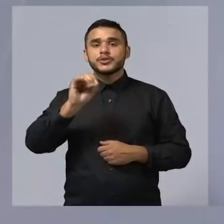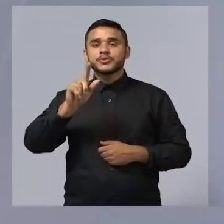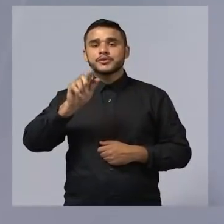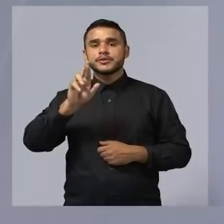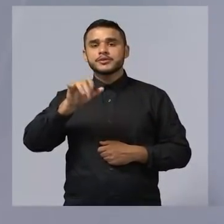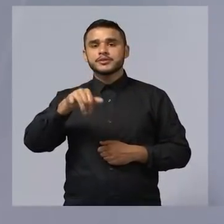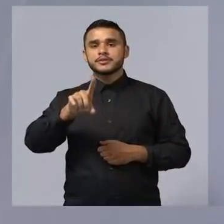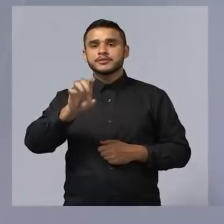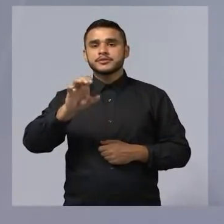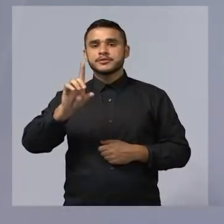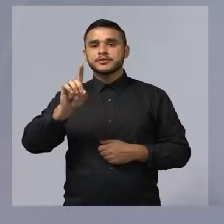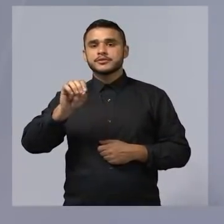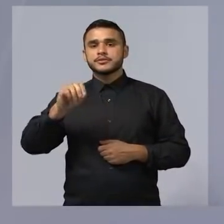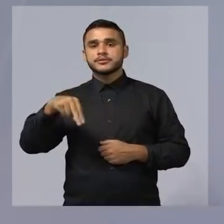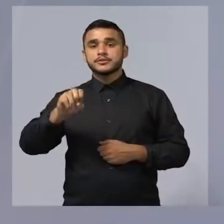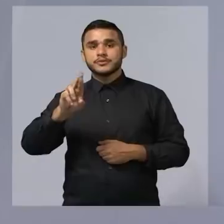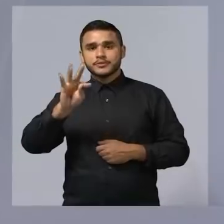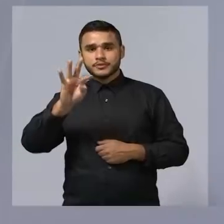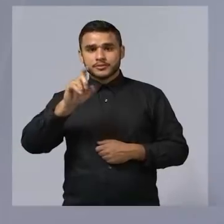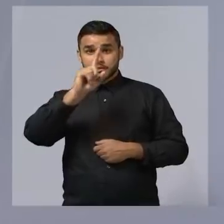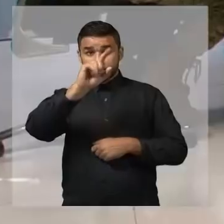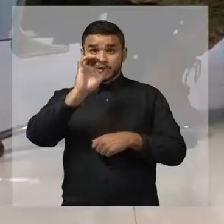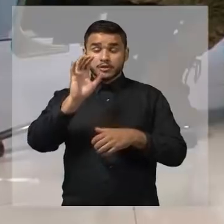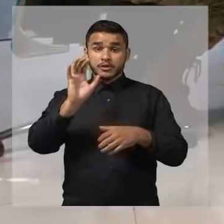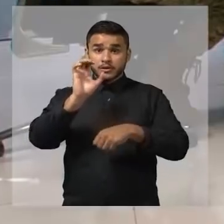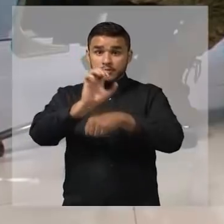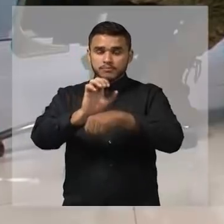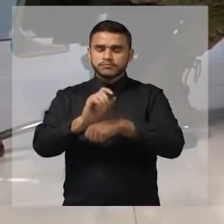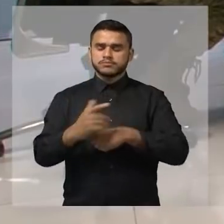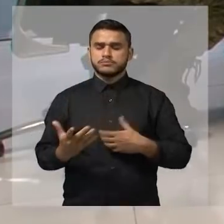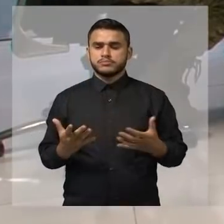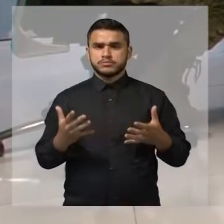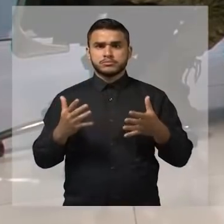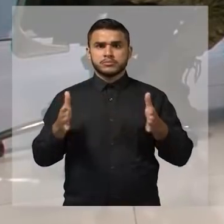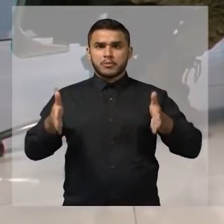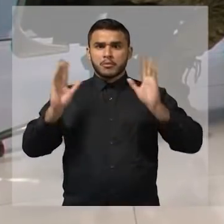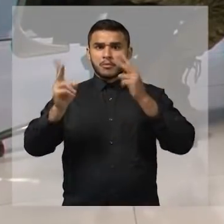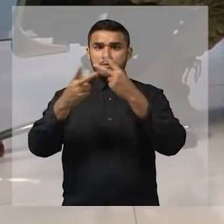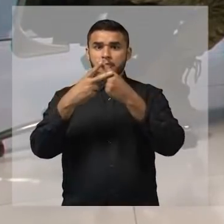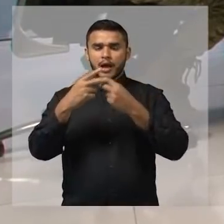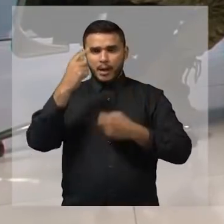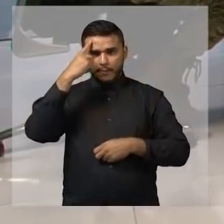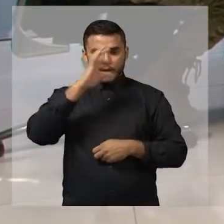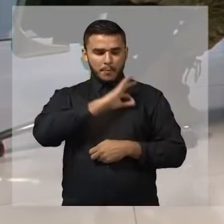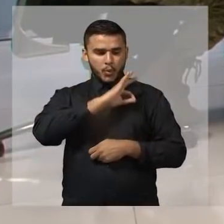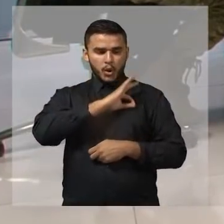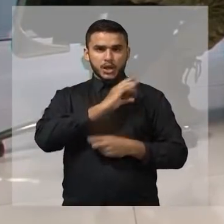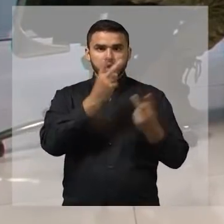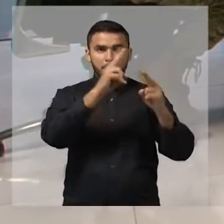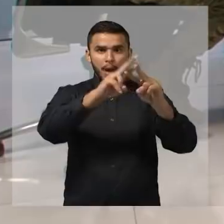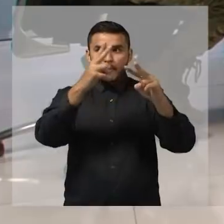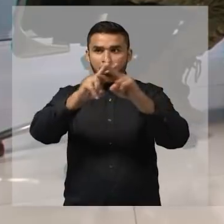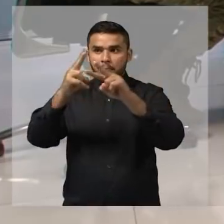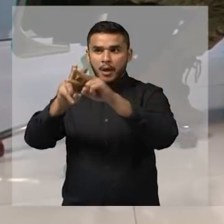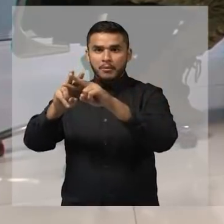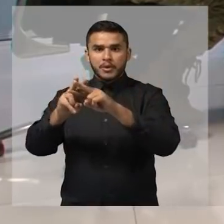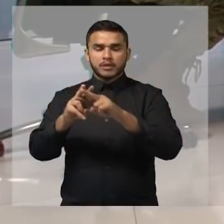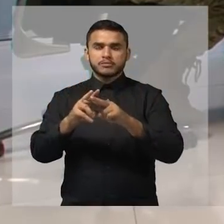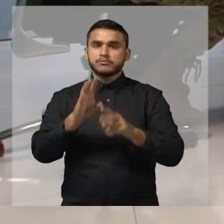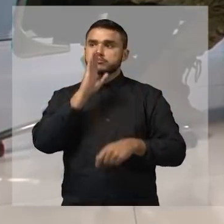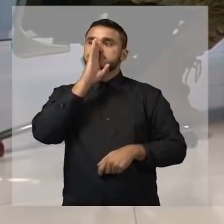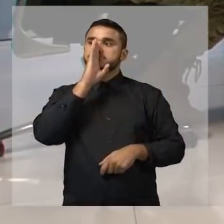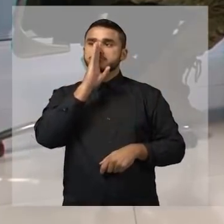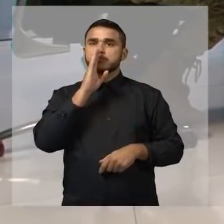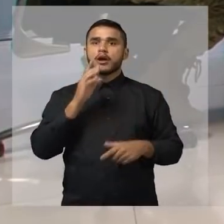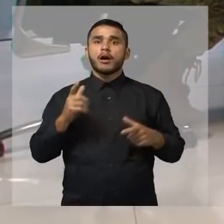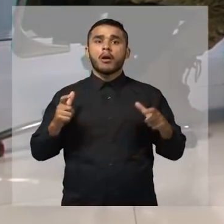carcerária do Rio Grande do Norte não cresceu. Não é porque a polícia não estava aprendendo, não, é porque deixou-se de cometer mais crimes justamente para não ir para dentro do sistema